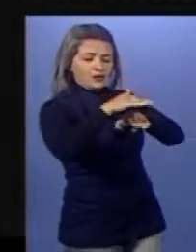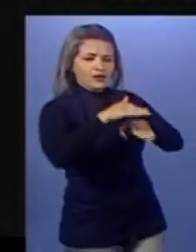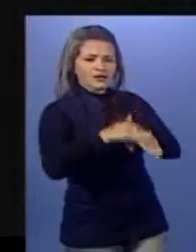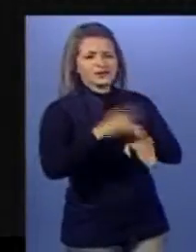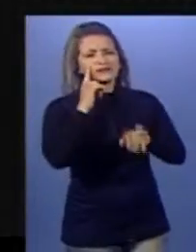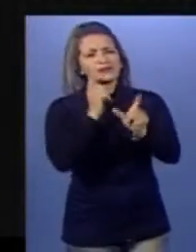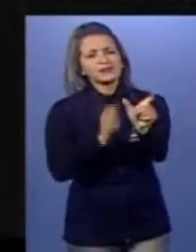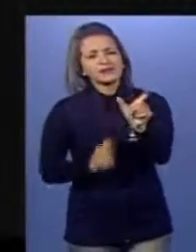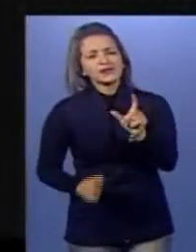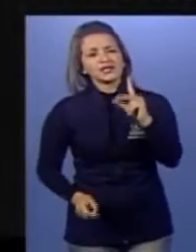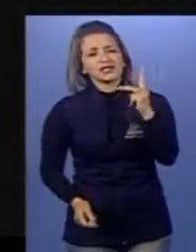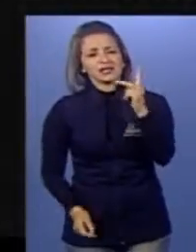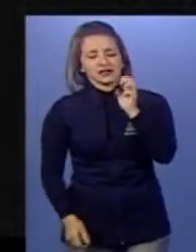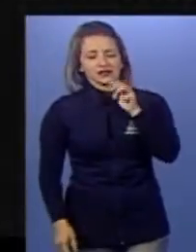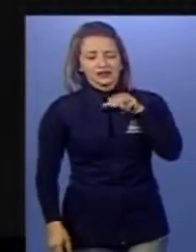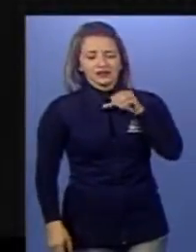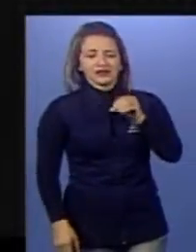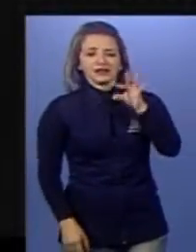último bom